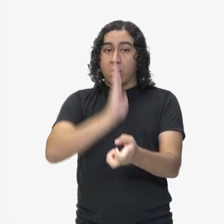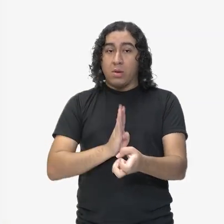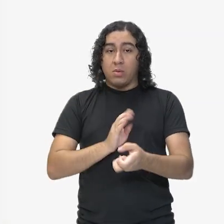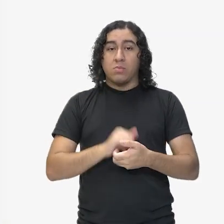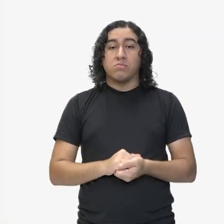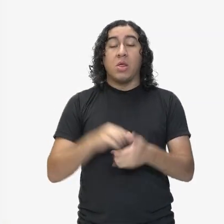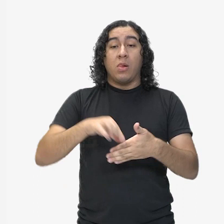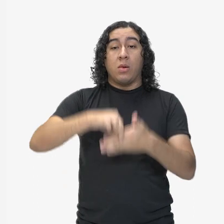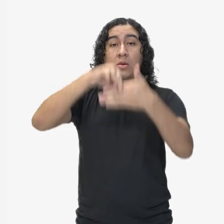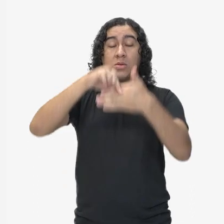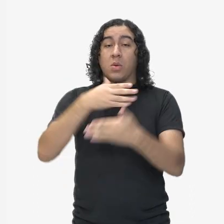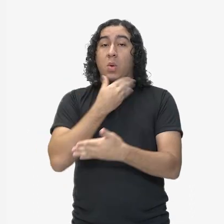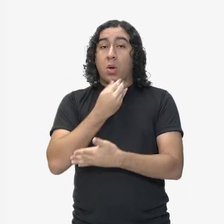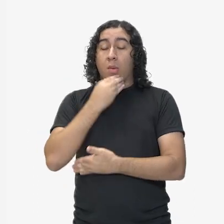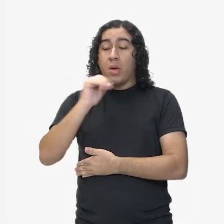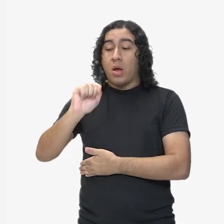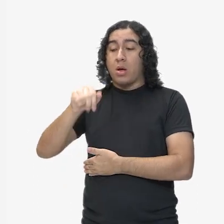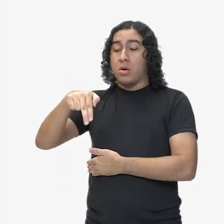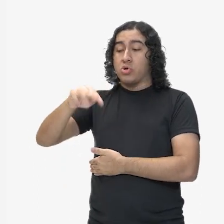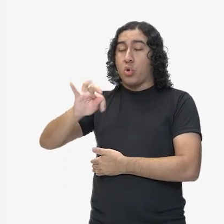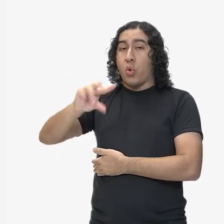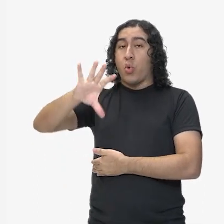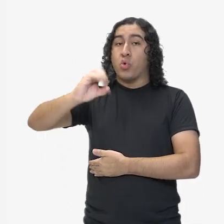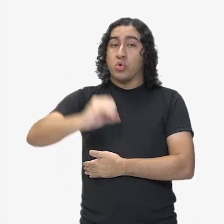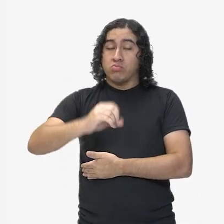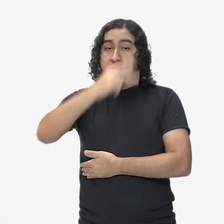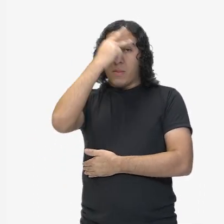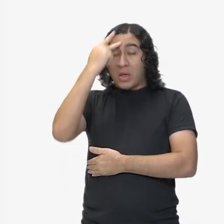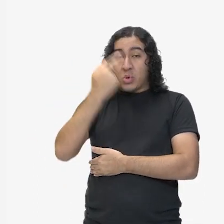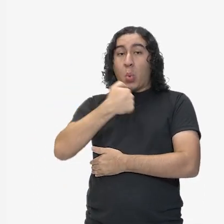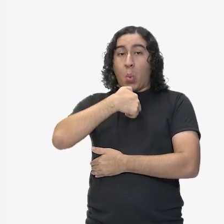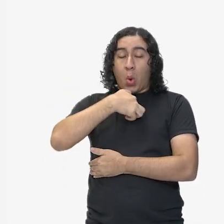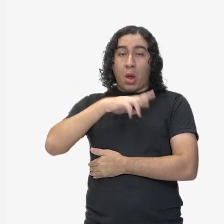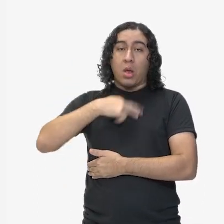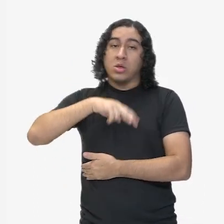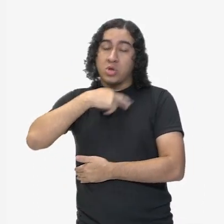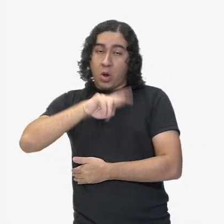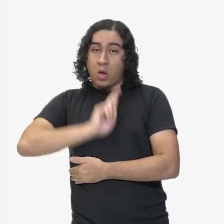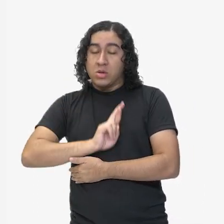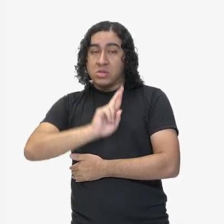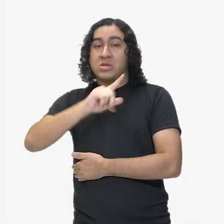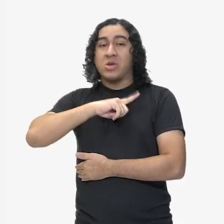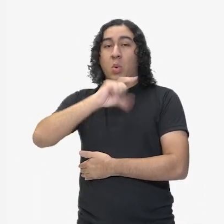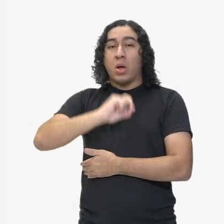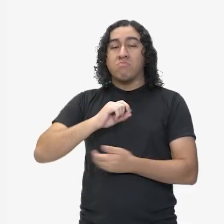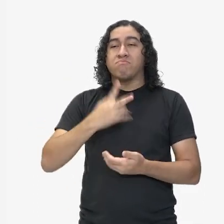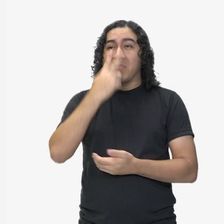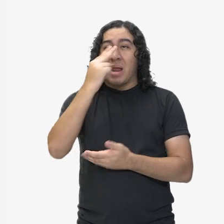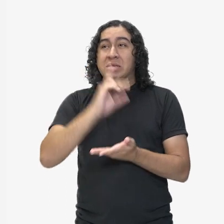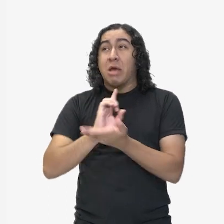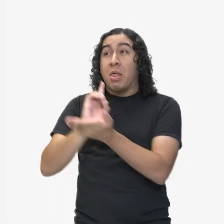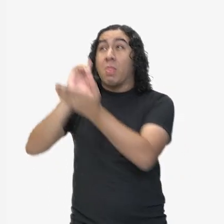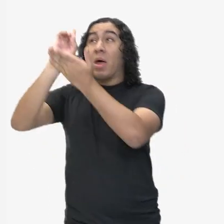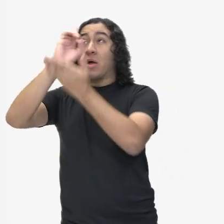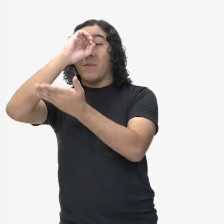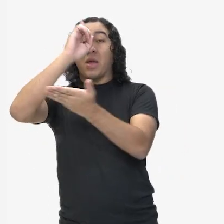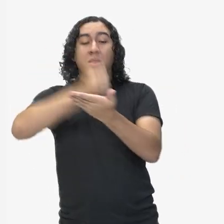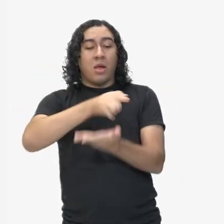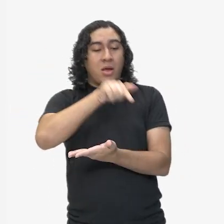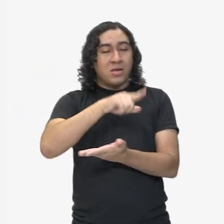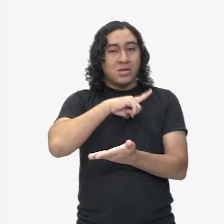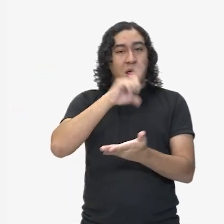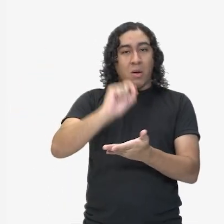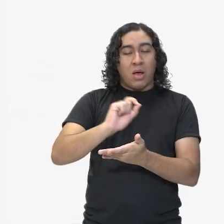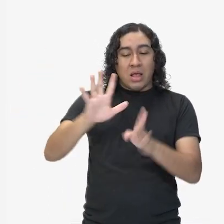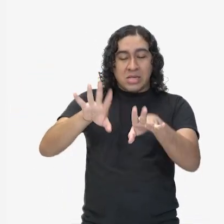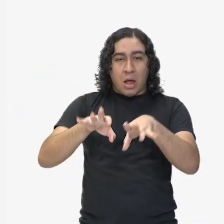Antônio Conselheiro, um religioso que se auto-intitulava enviado por Deus para salvar o povo